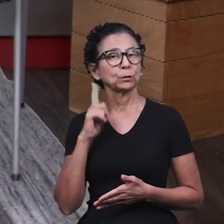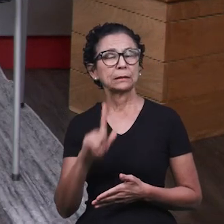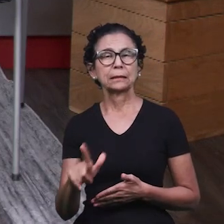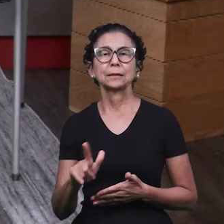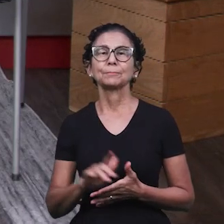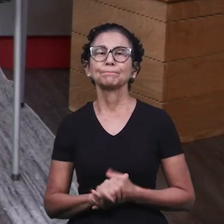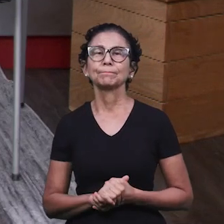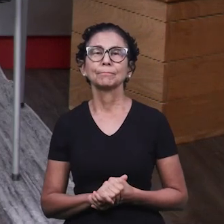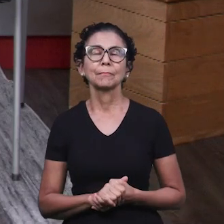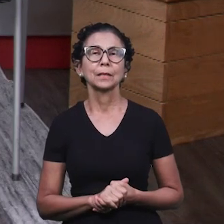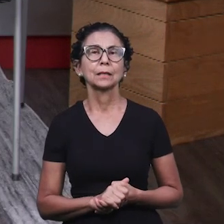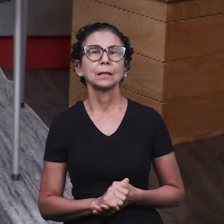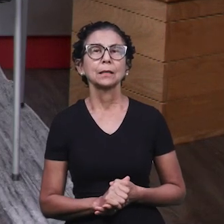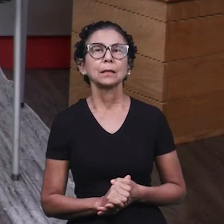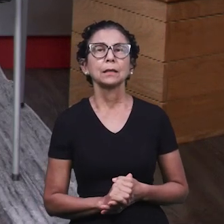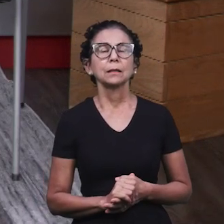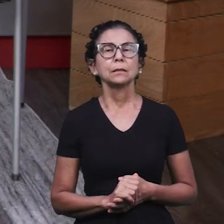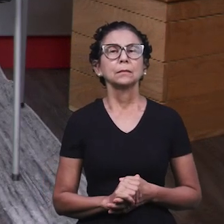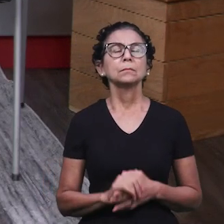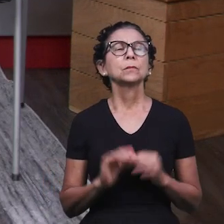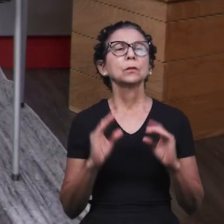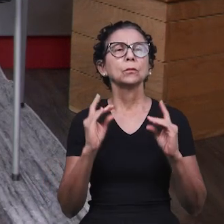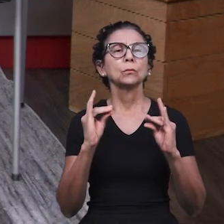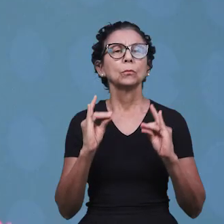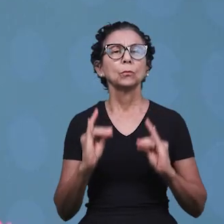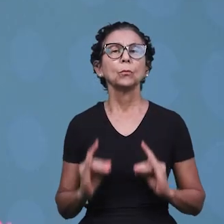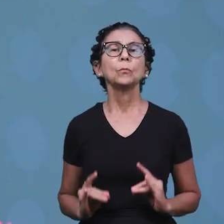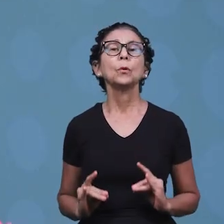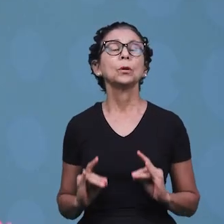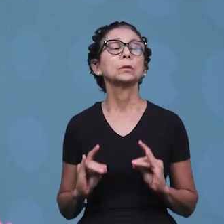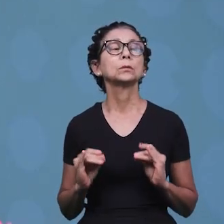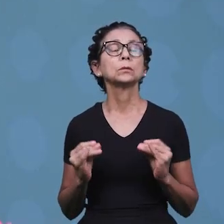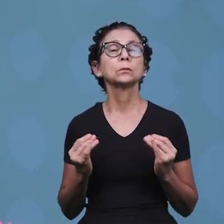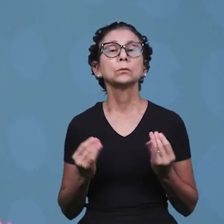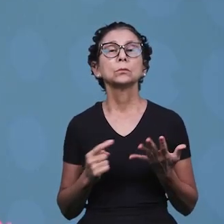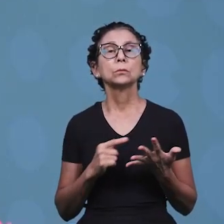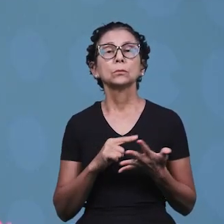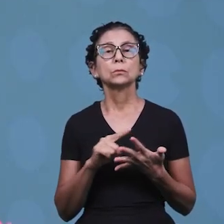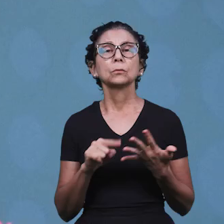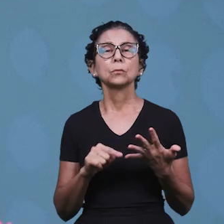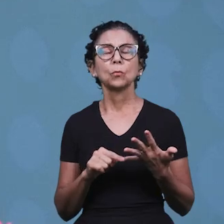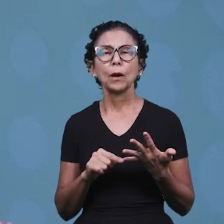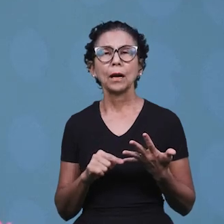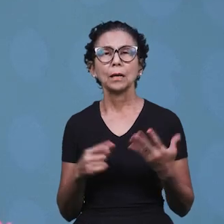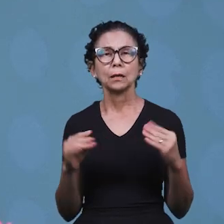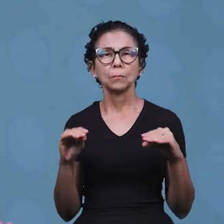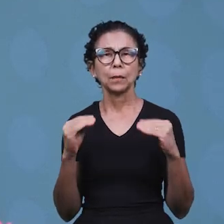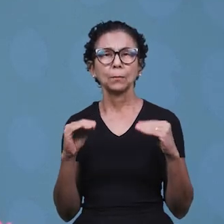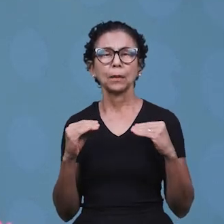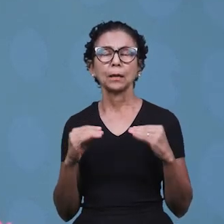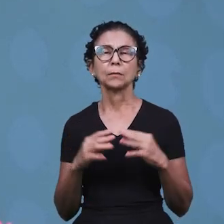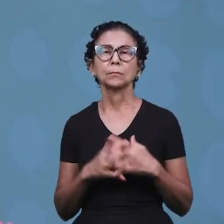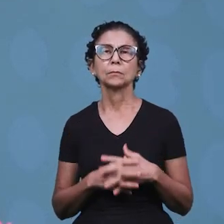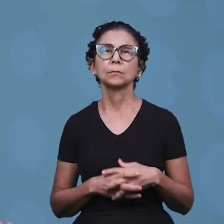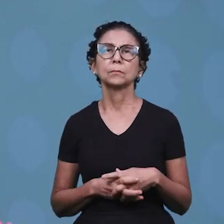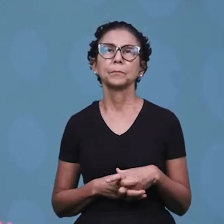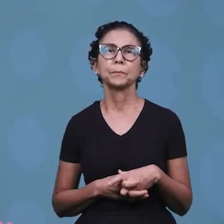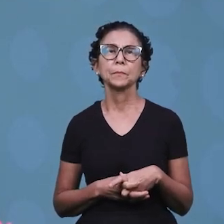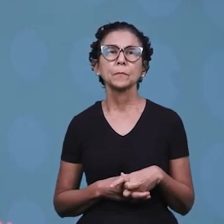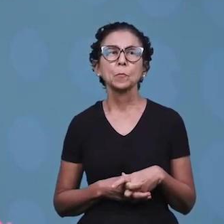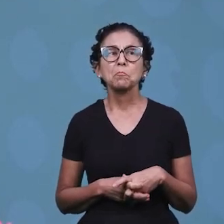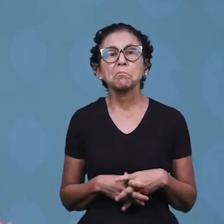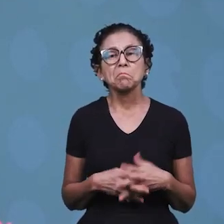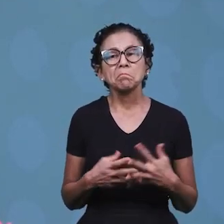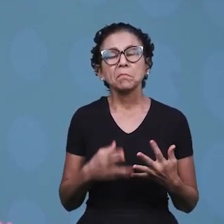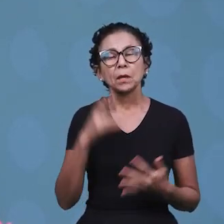hormônios? Existem hormônios específicos? Os hormônios que a gente repõe são os hormônios que são produzidos normalmente